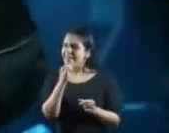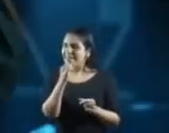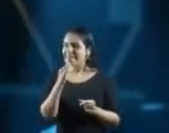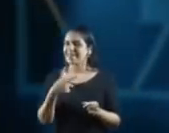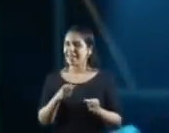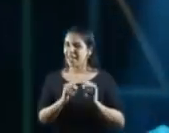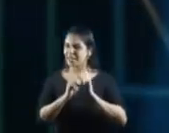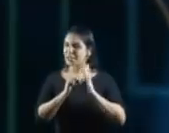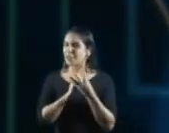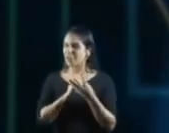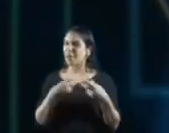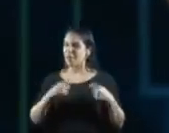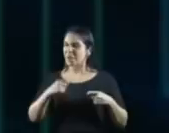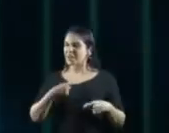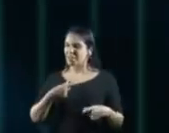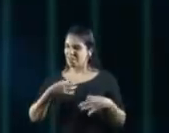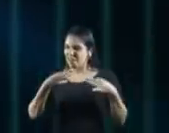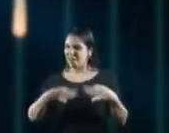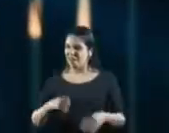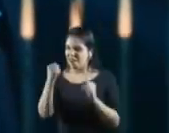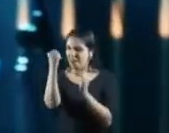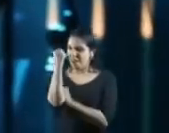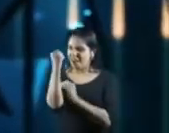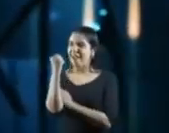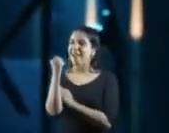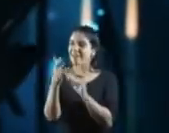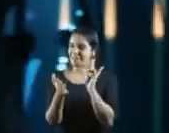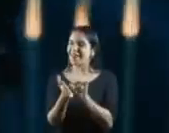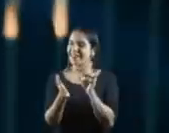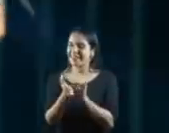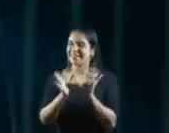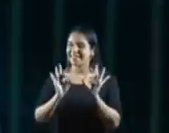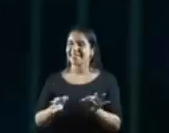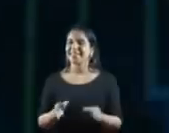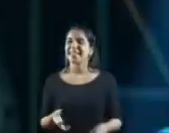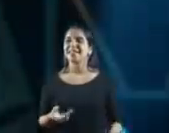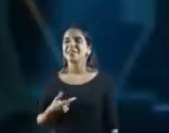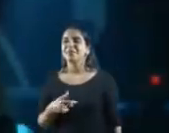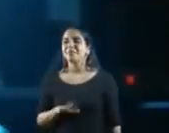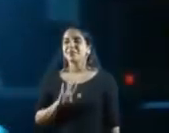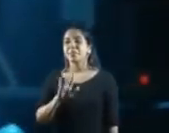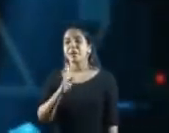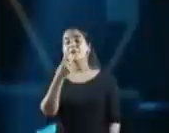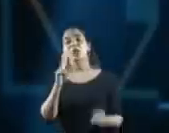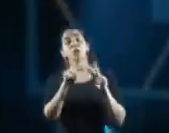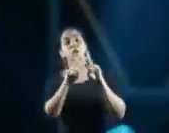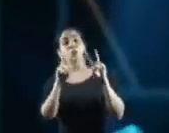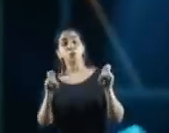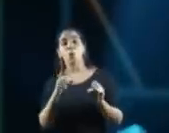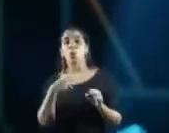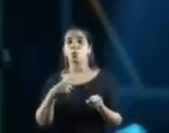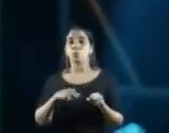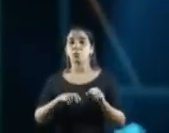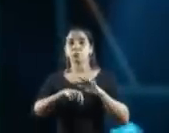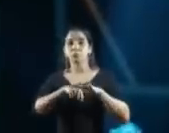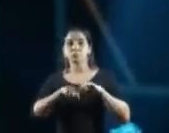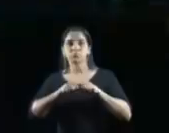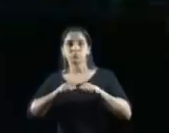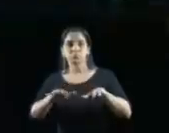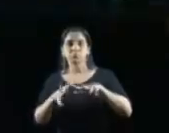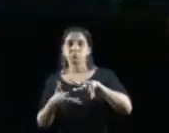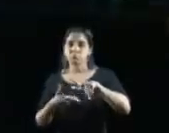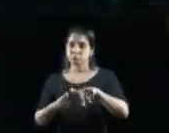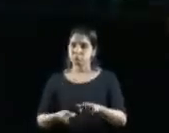muito radical. Tem que ser muito punk real mesmo, né? Mas aí falando em pandemia, né? Graças a Deus a gente não tá com